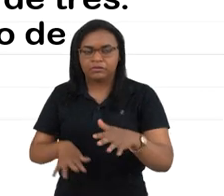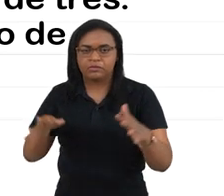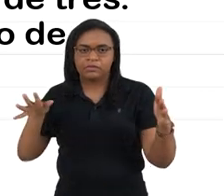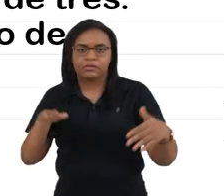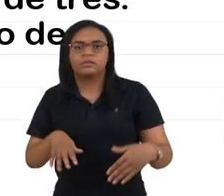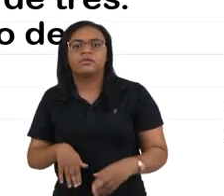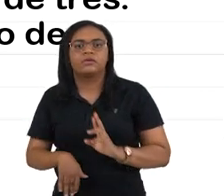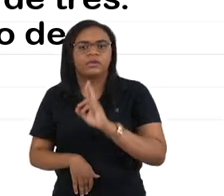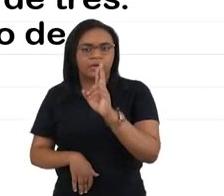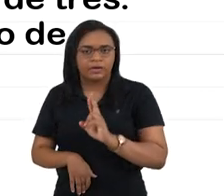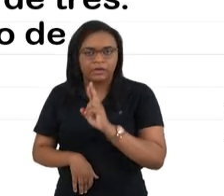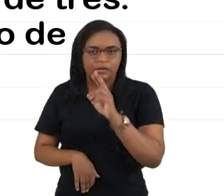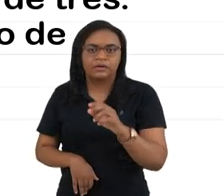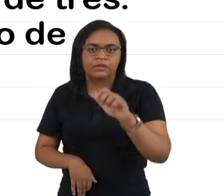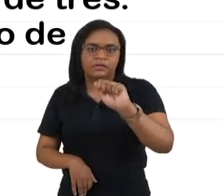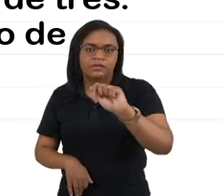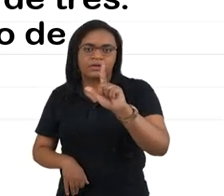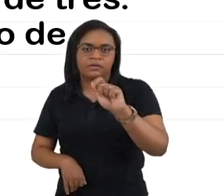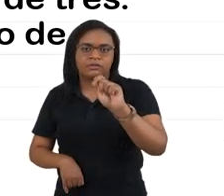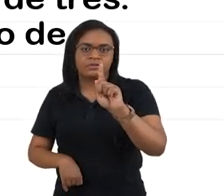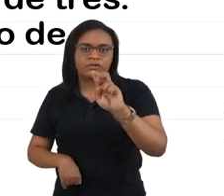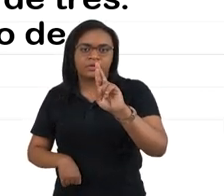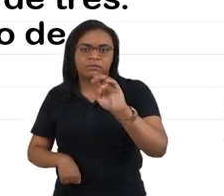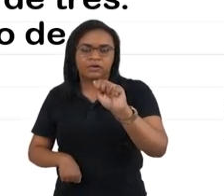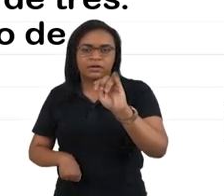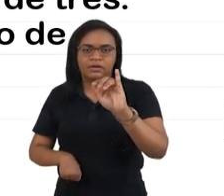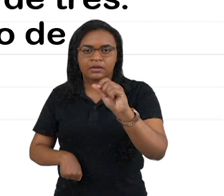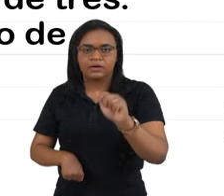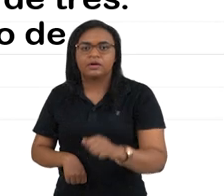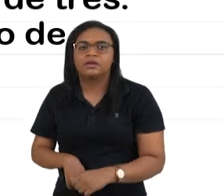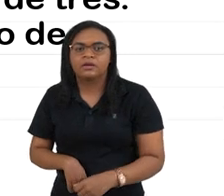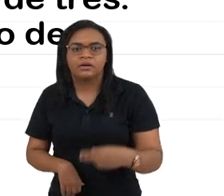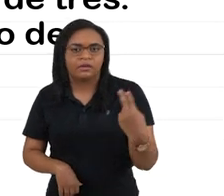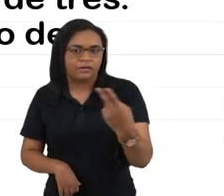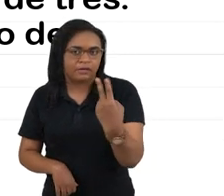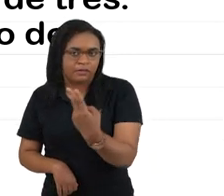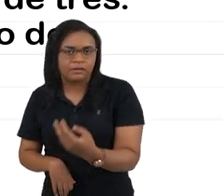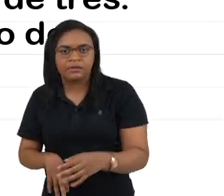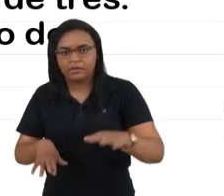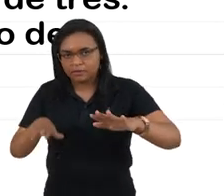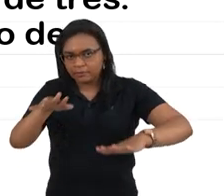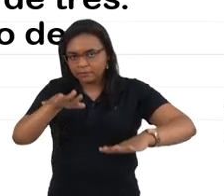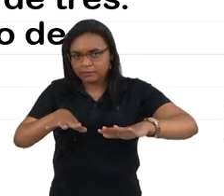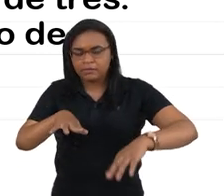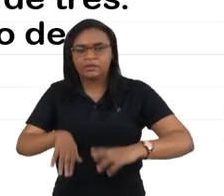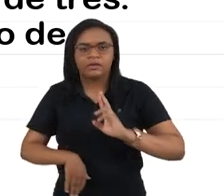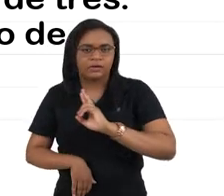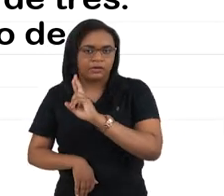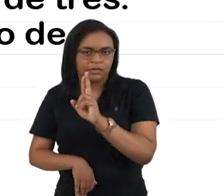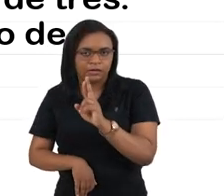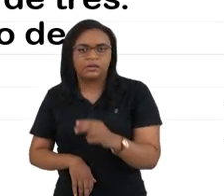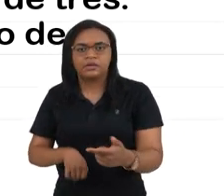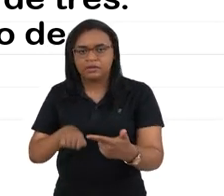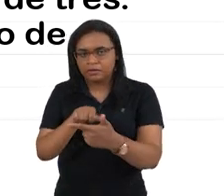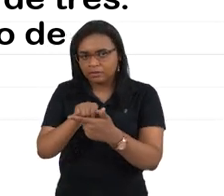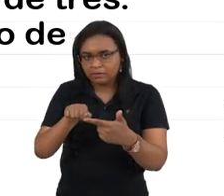relação algébrica, compreender a regra de três como modelo para determinar o valor de grandezas proporcionais, resolver problemas que